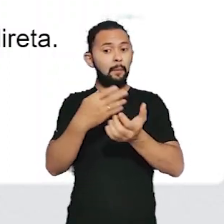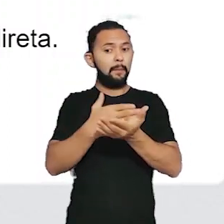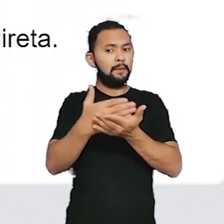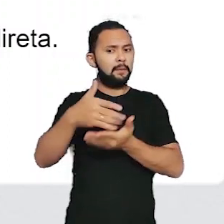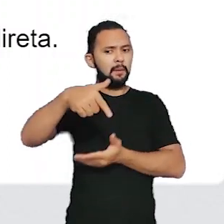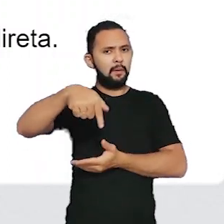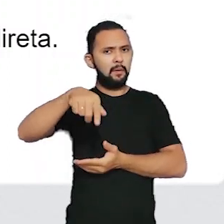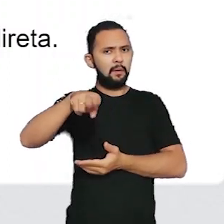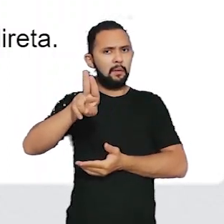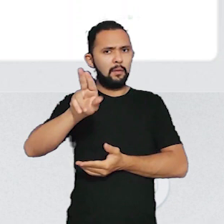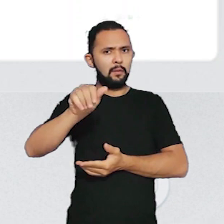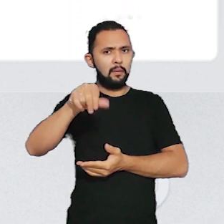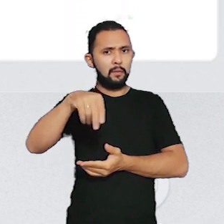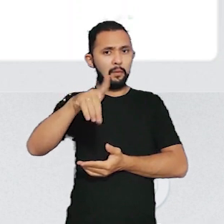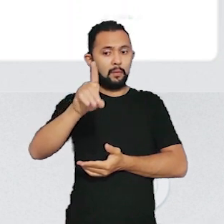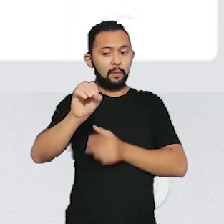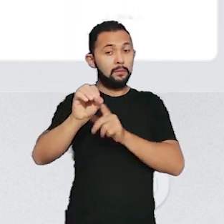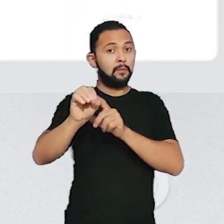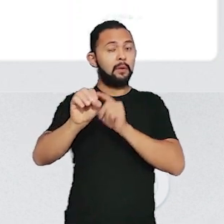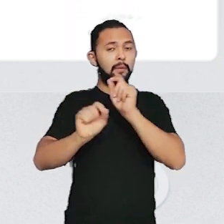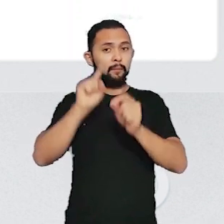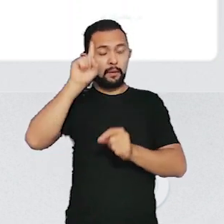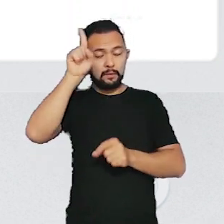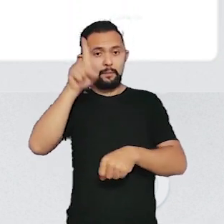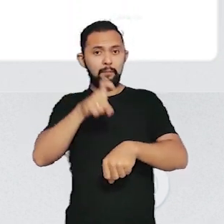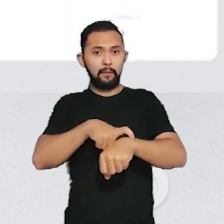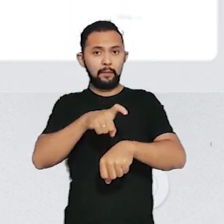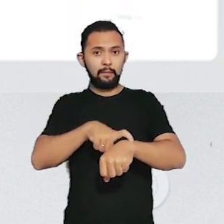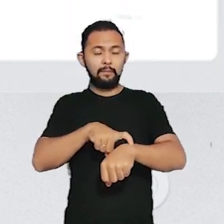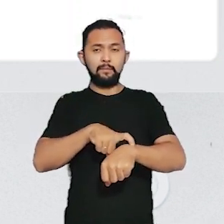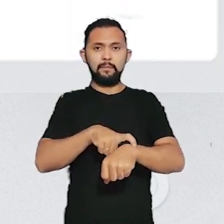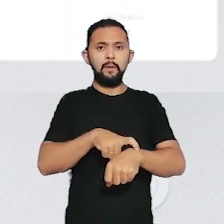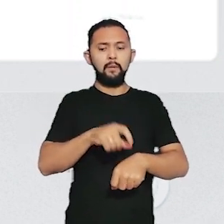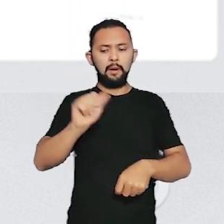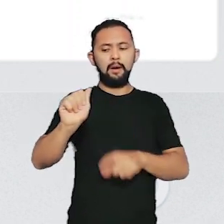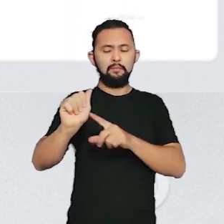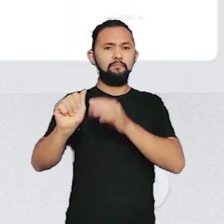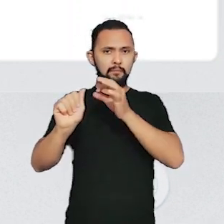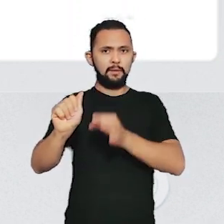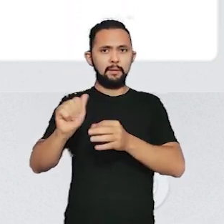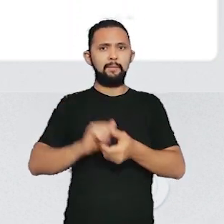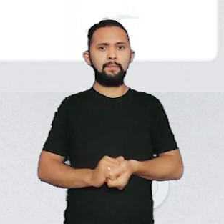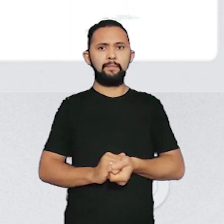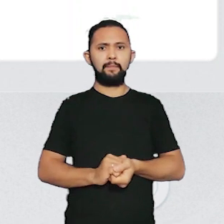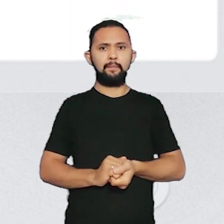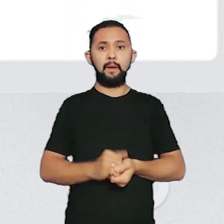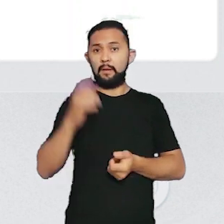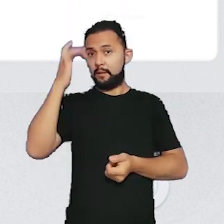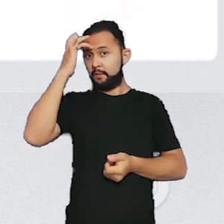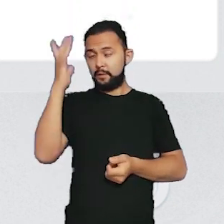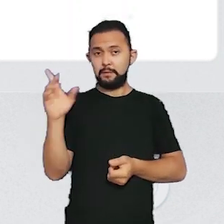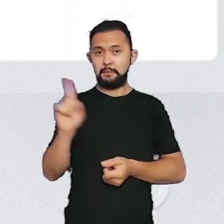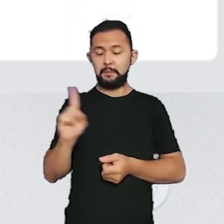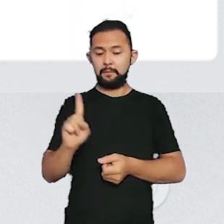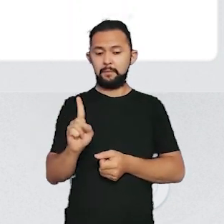quando sempre vai trazer essa ideia de tempo. Então, a letra A está classificada corretamente. Não é fácil libertar-se